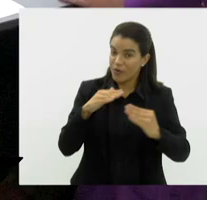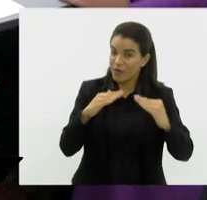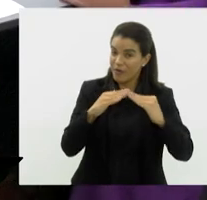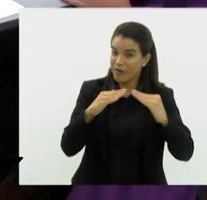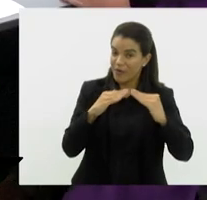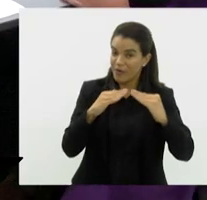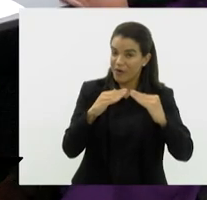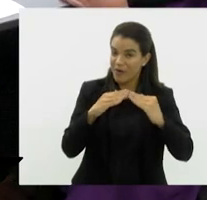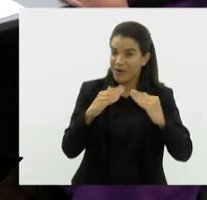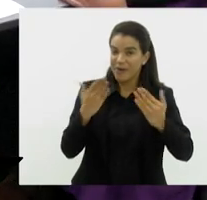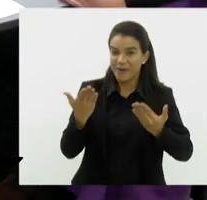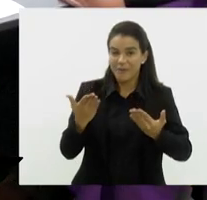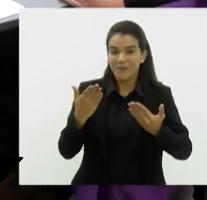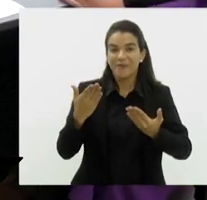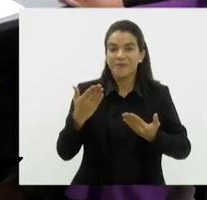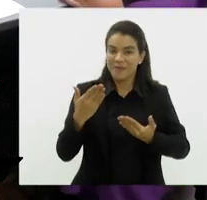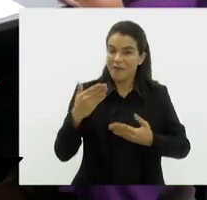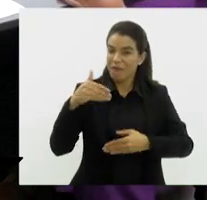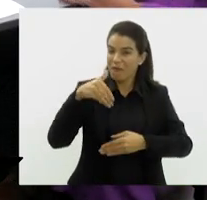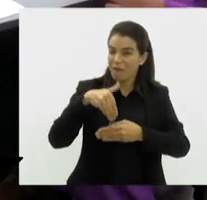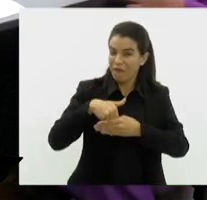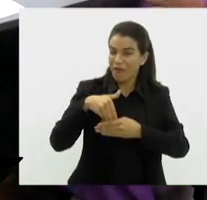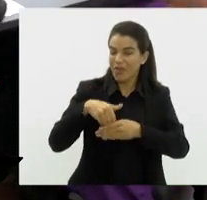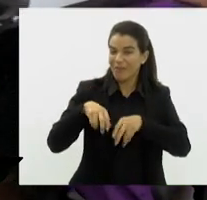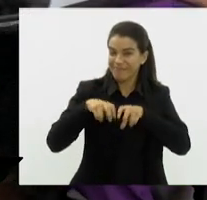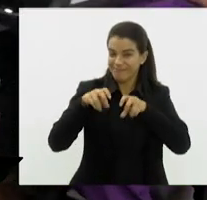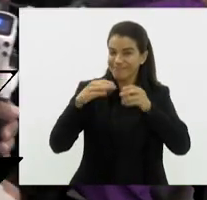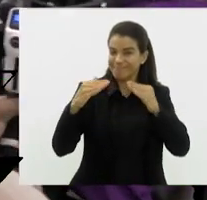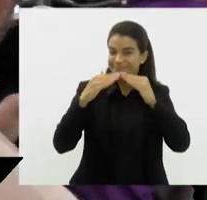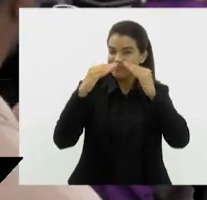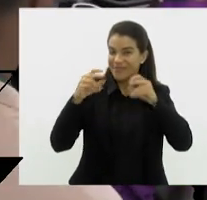nossa digna vereadora sentar ao seu lado.